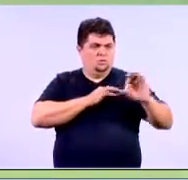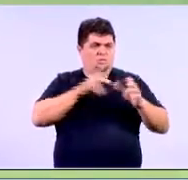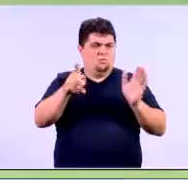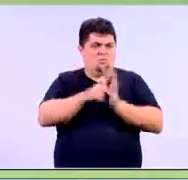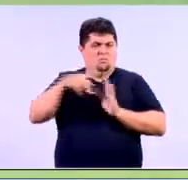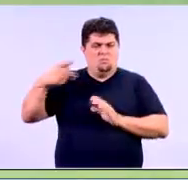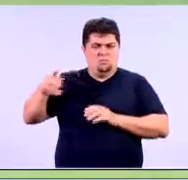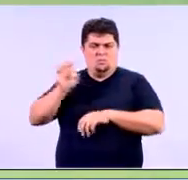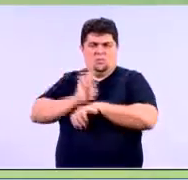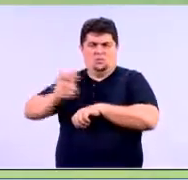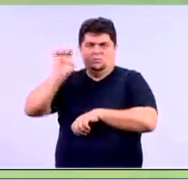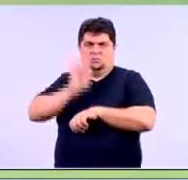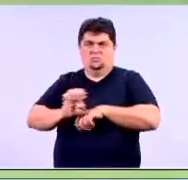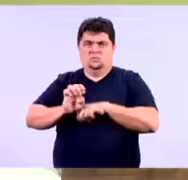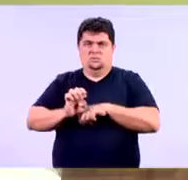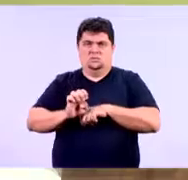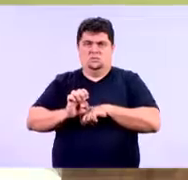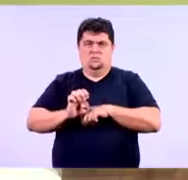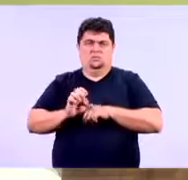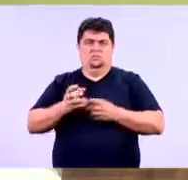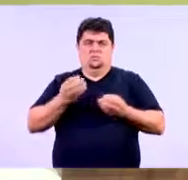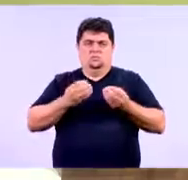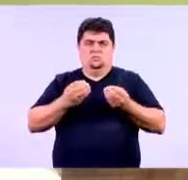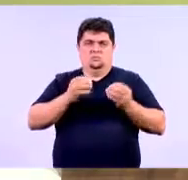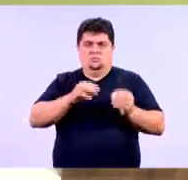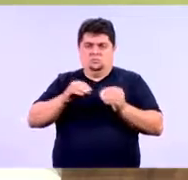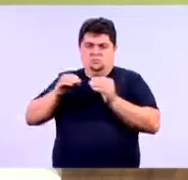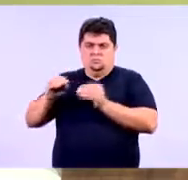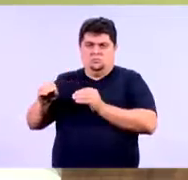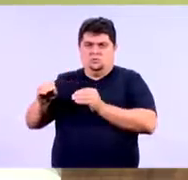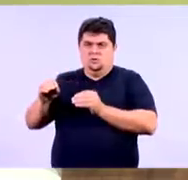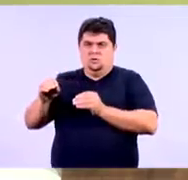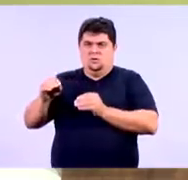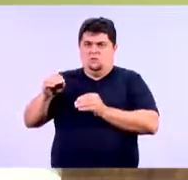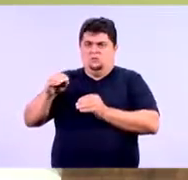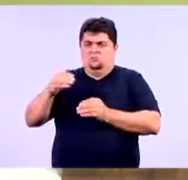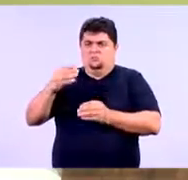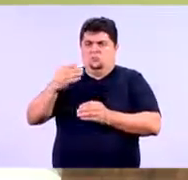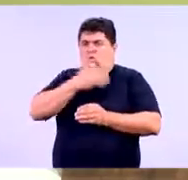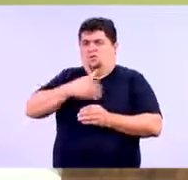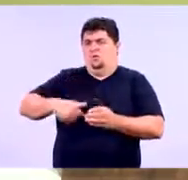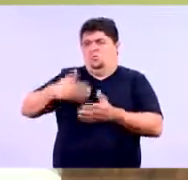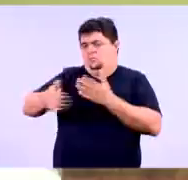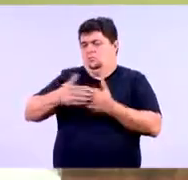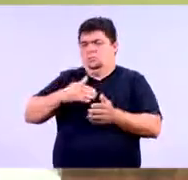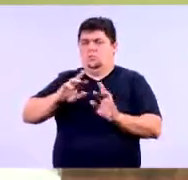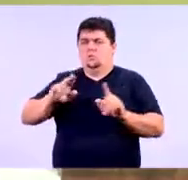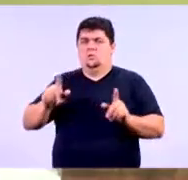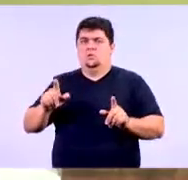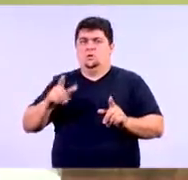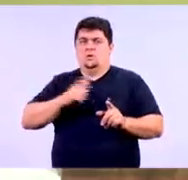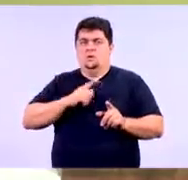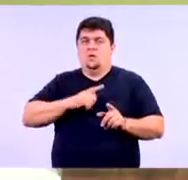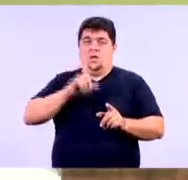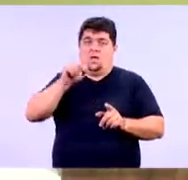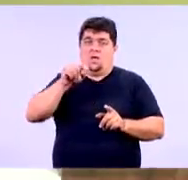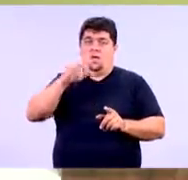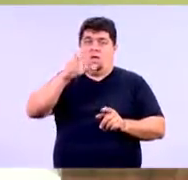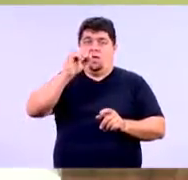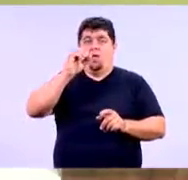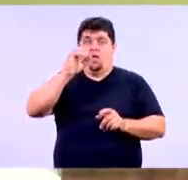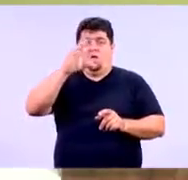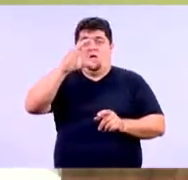vai, no caso, vai ser passado para algum ente federativo. Isso teria natureza de confisco. Ele